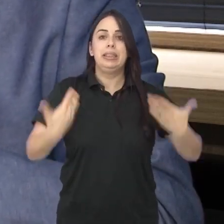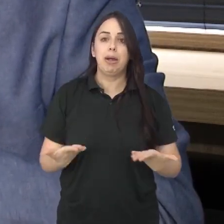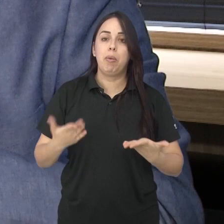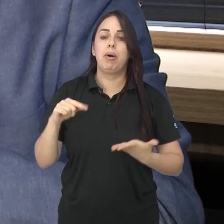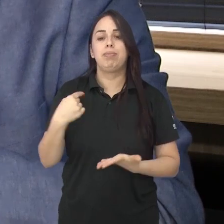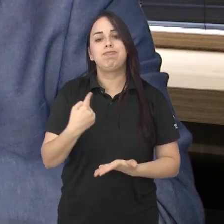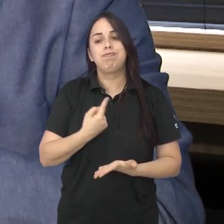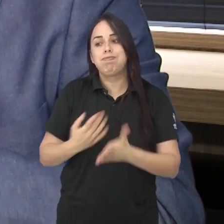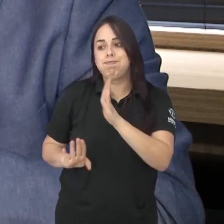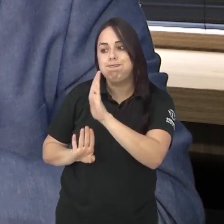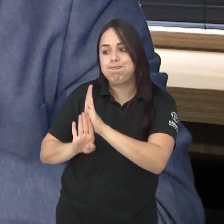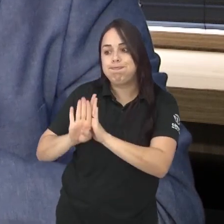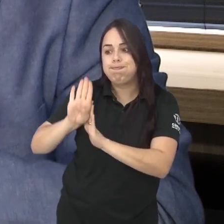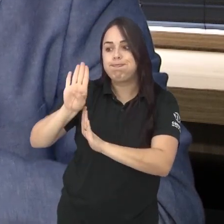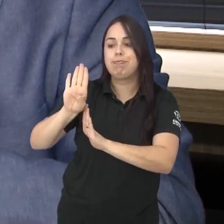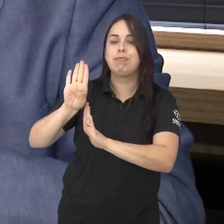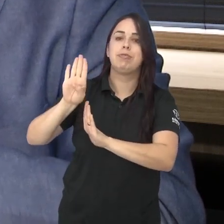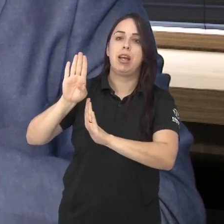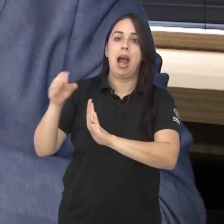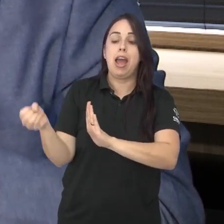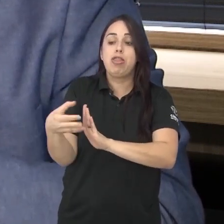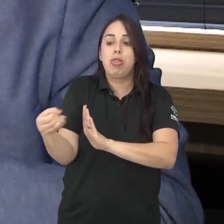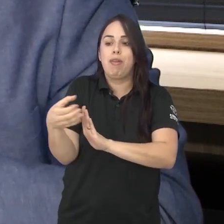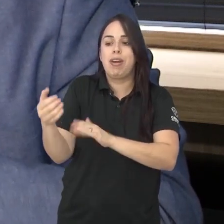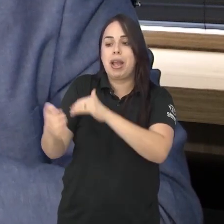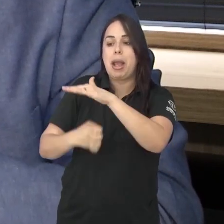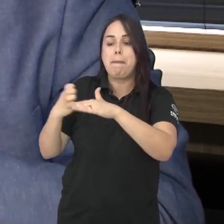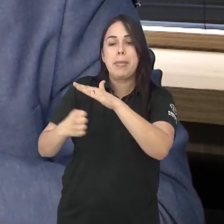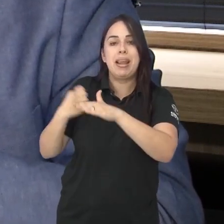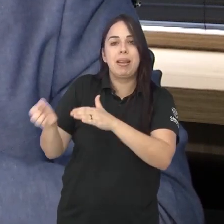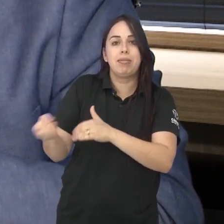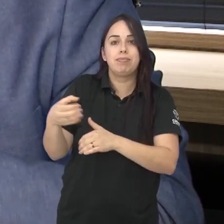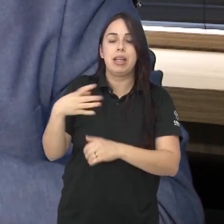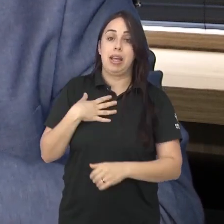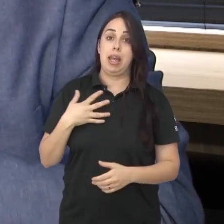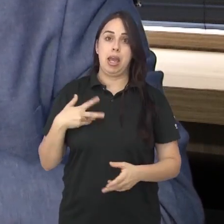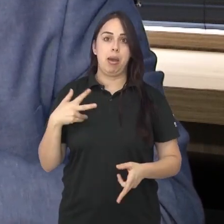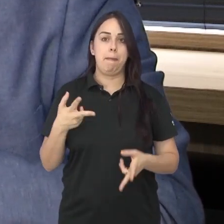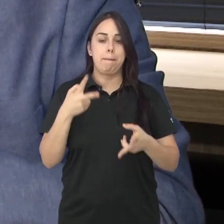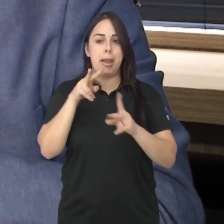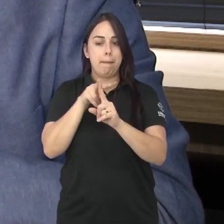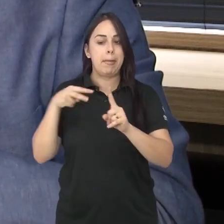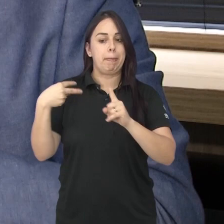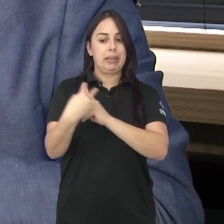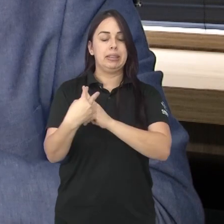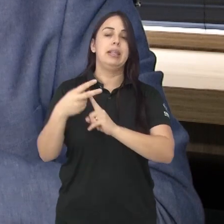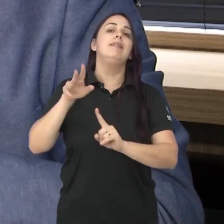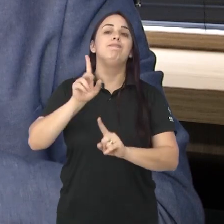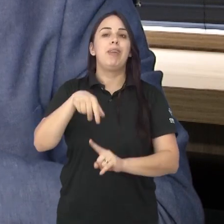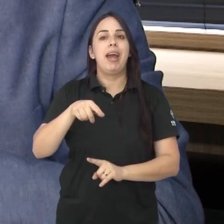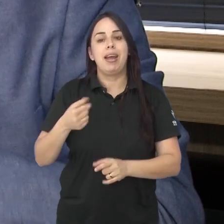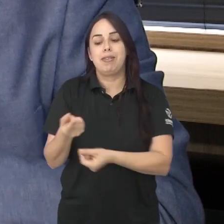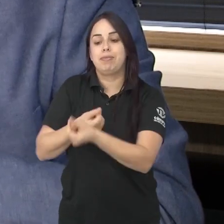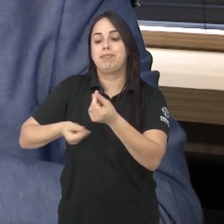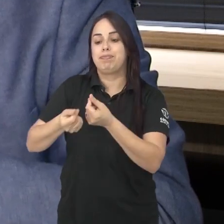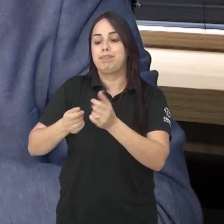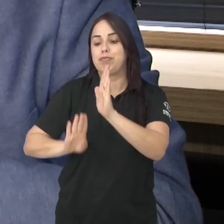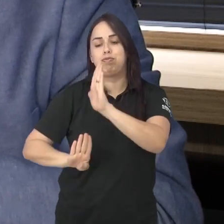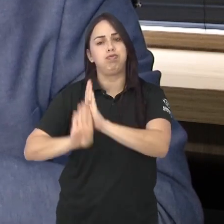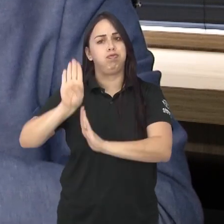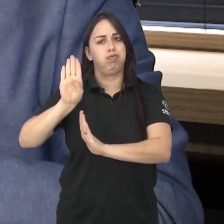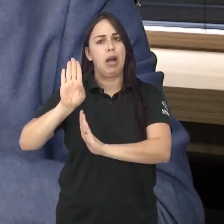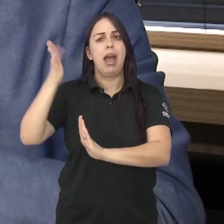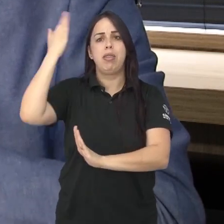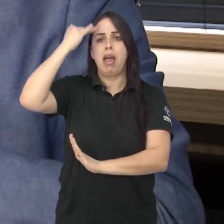que surge o crescimento, né, o nascimento dessas novas empresas. Então, assim, eu enxergo que isso realmente é o aquecimento da